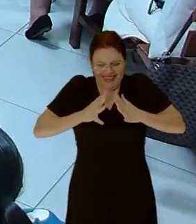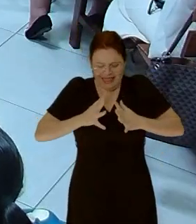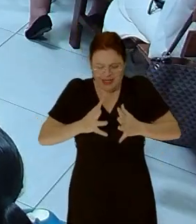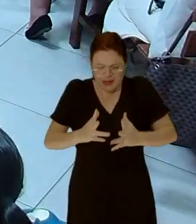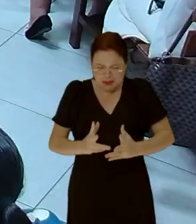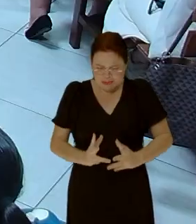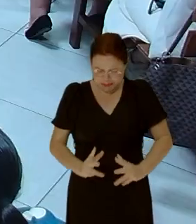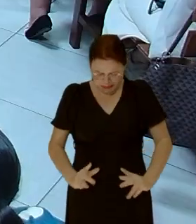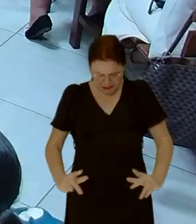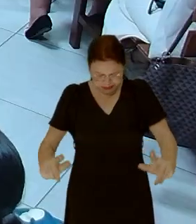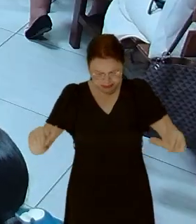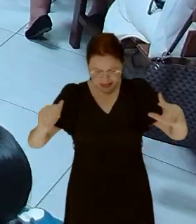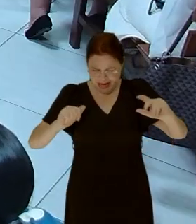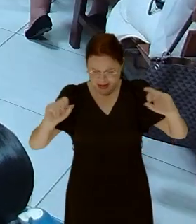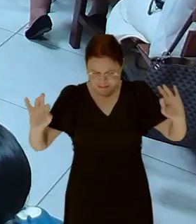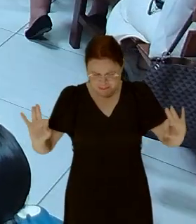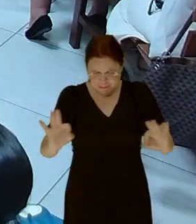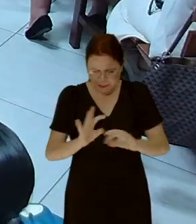queimando